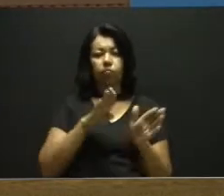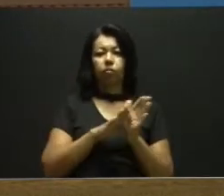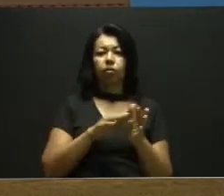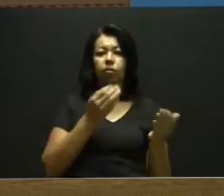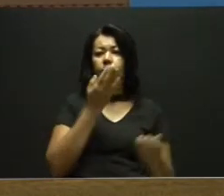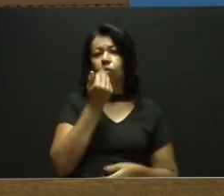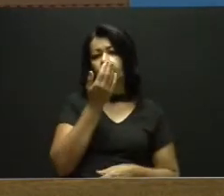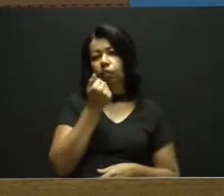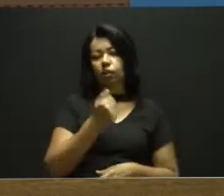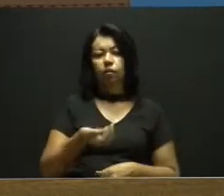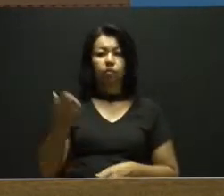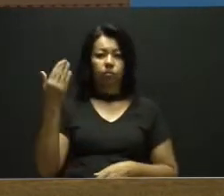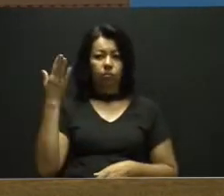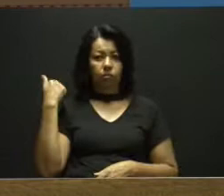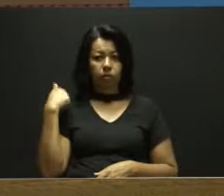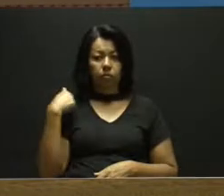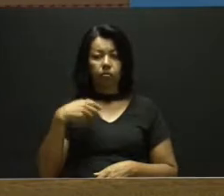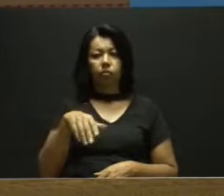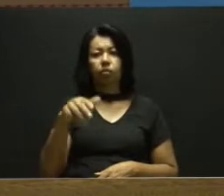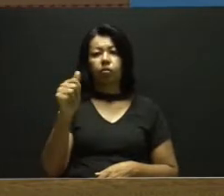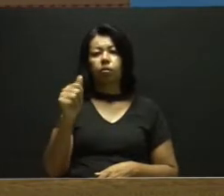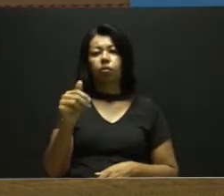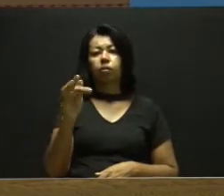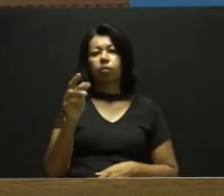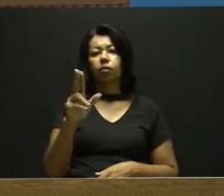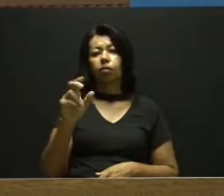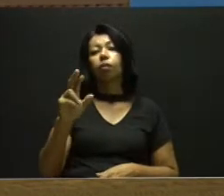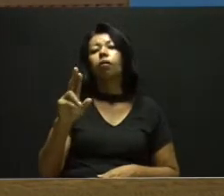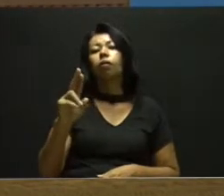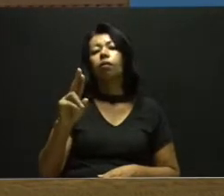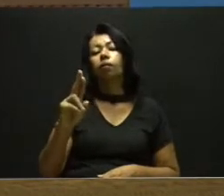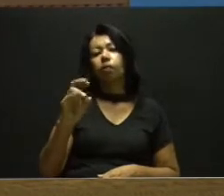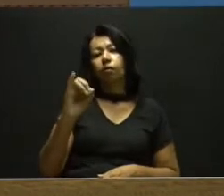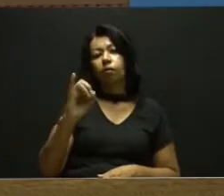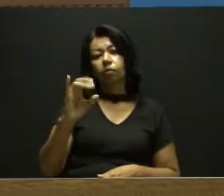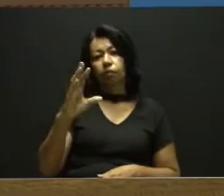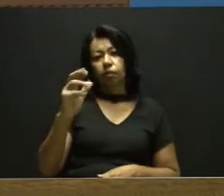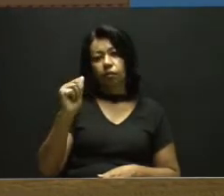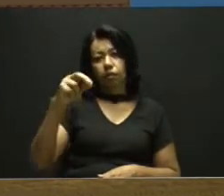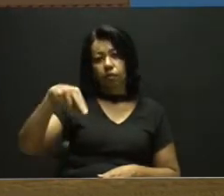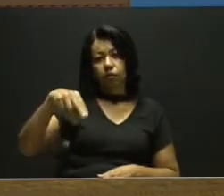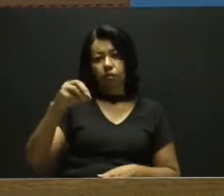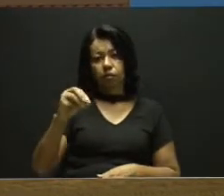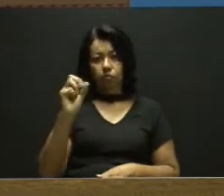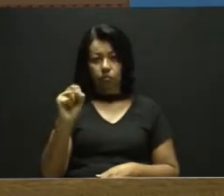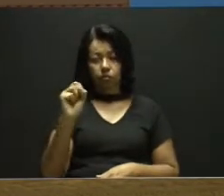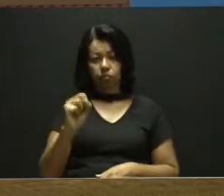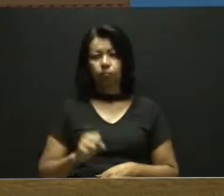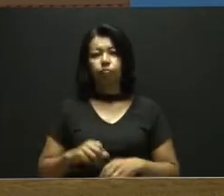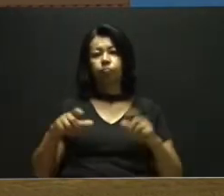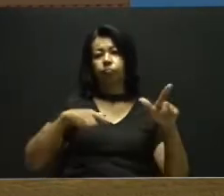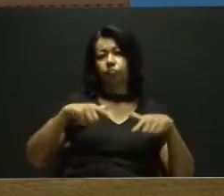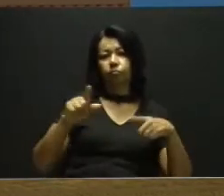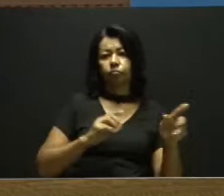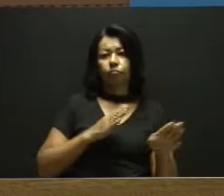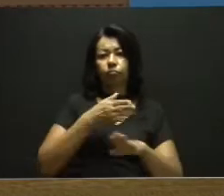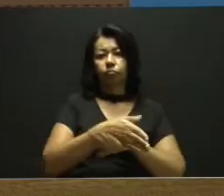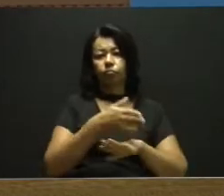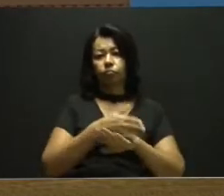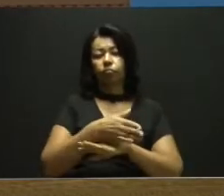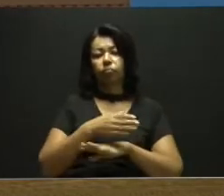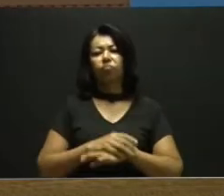ancestrais africanos em minha área de atuação a influência da